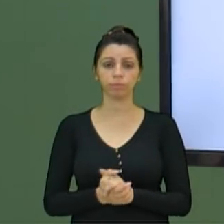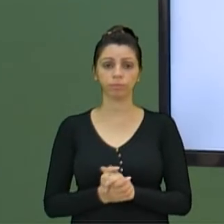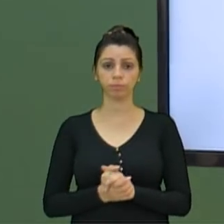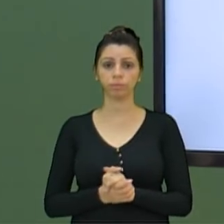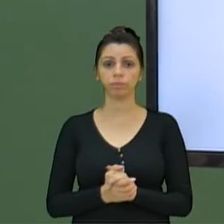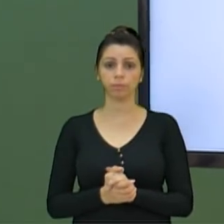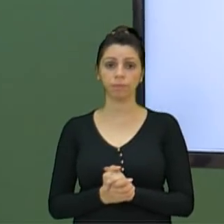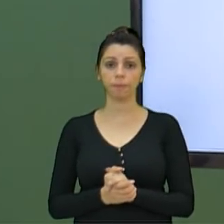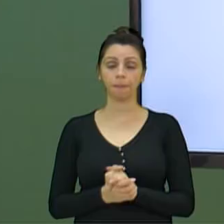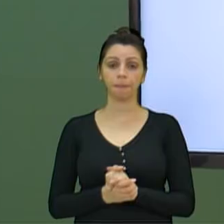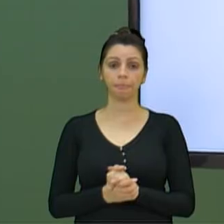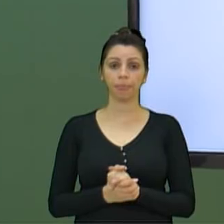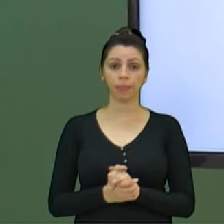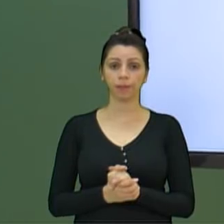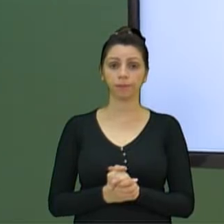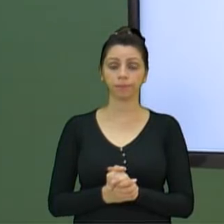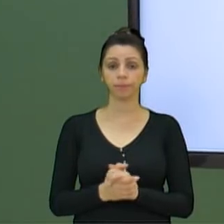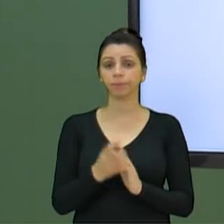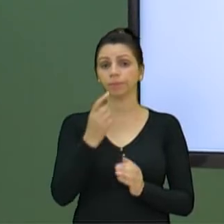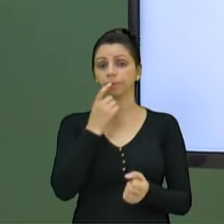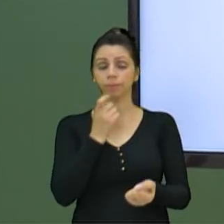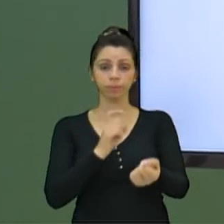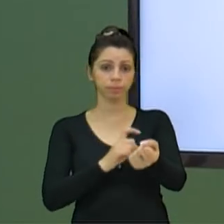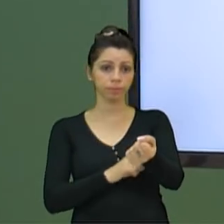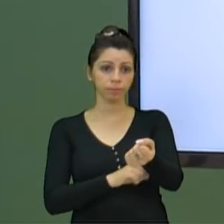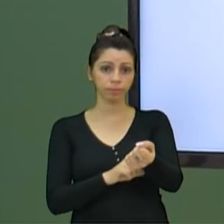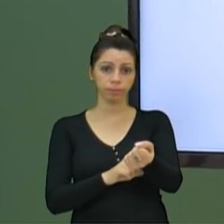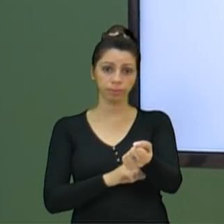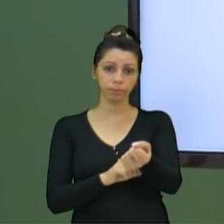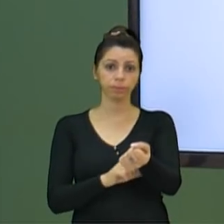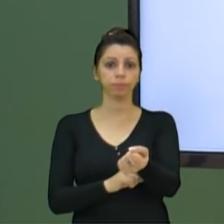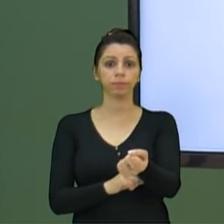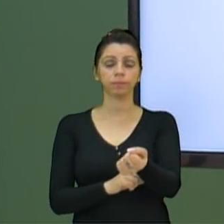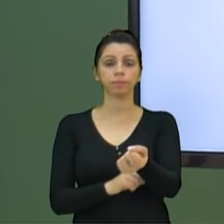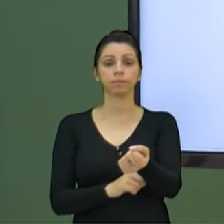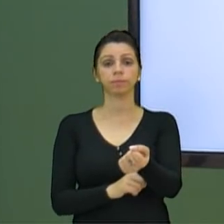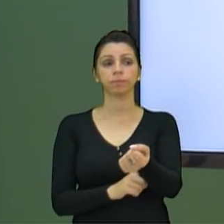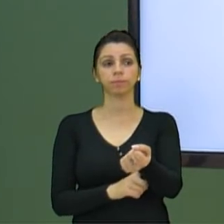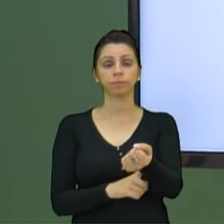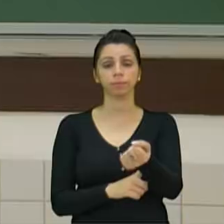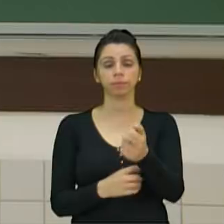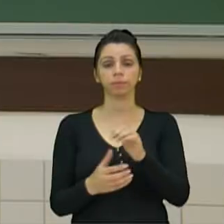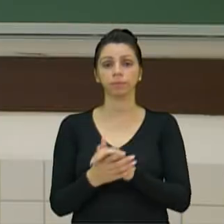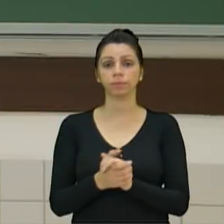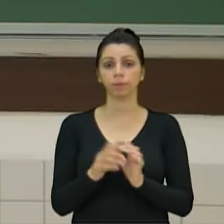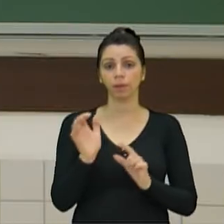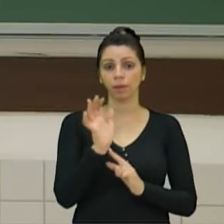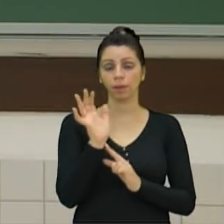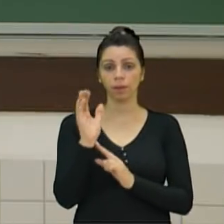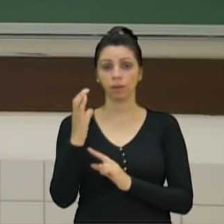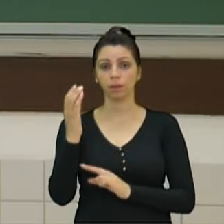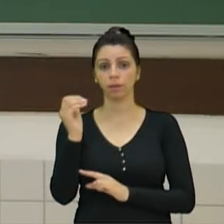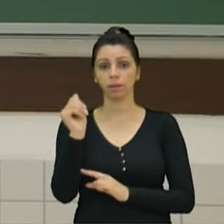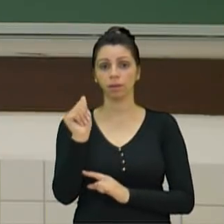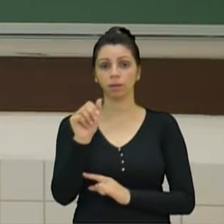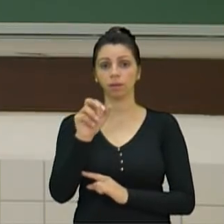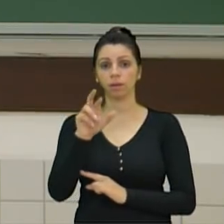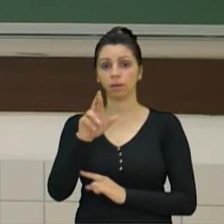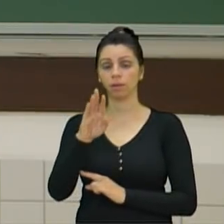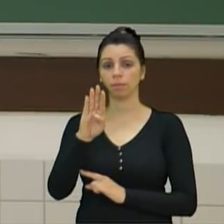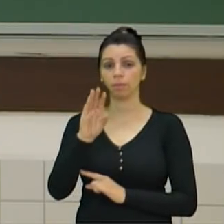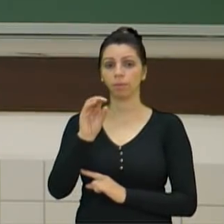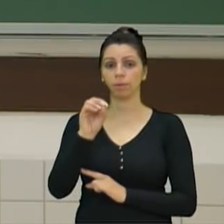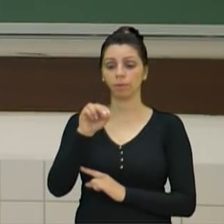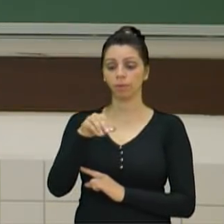seja, este sangue vai liberar lá nos pulmões gás carbônico e, ao mesmo tempo, vai